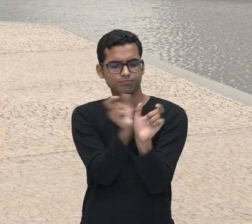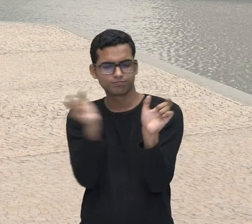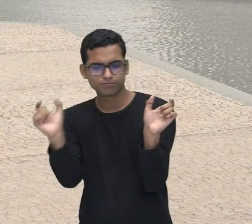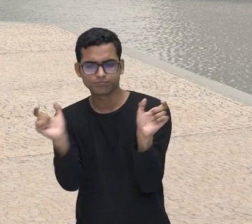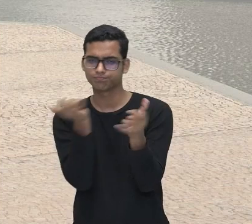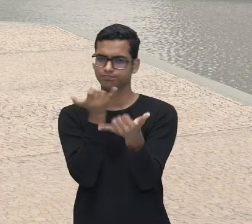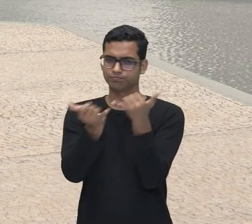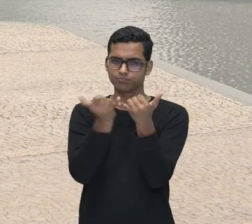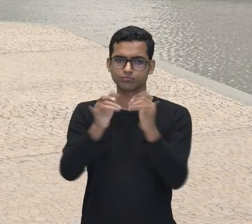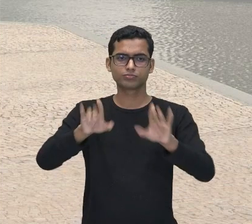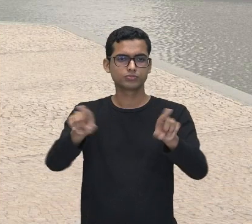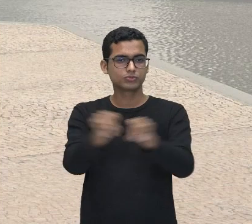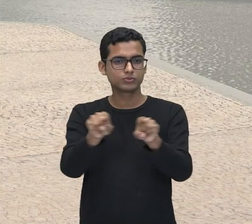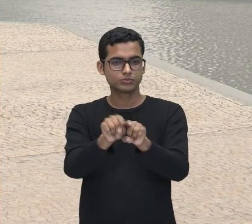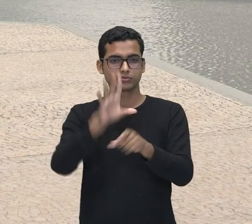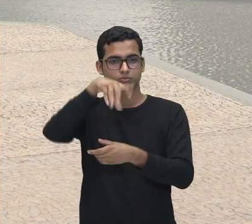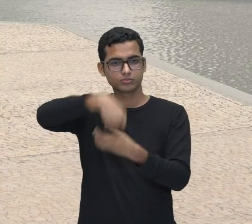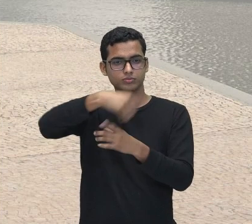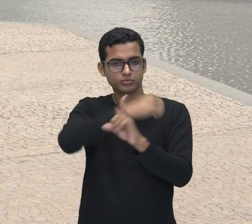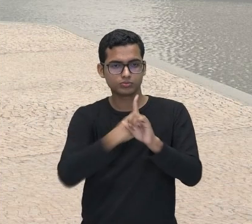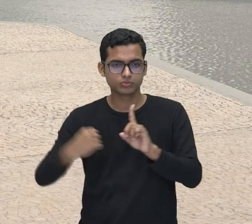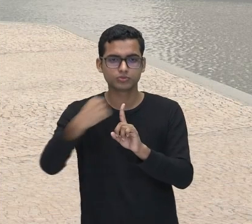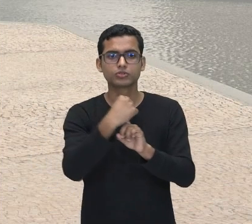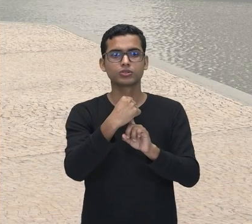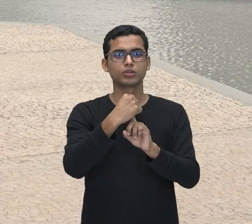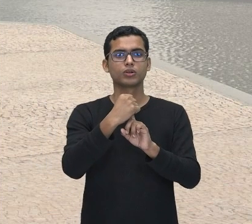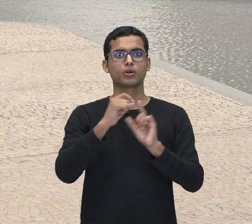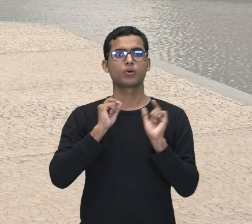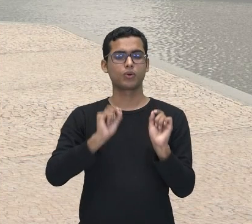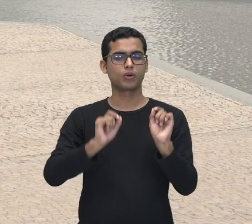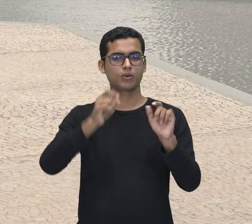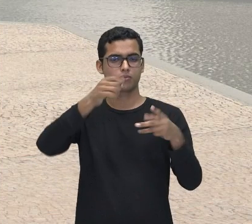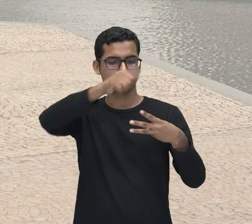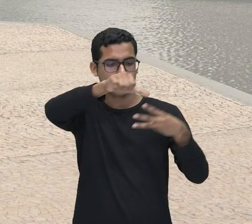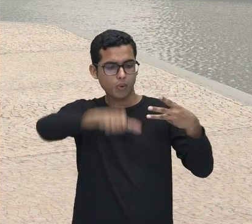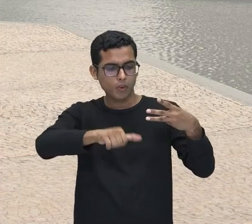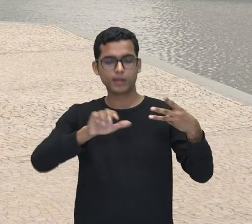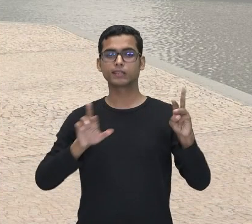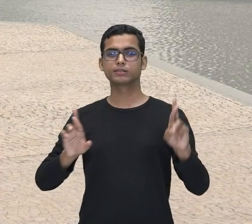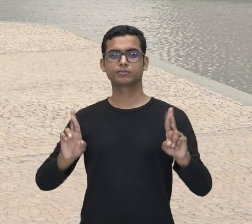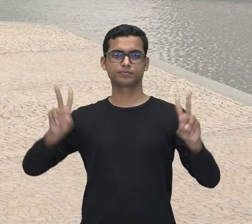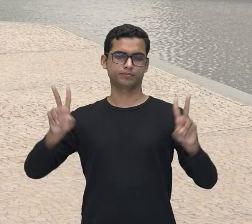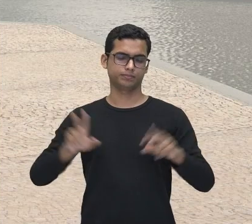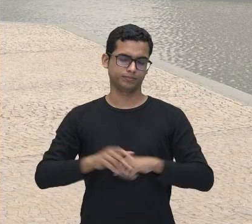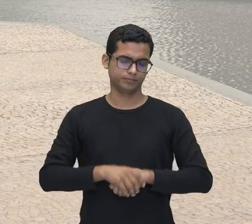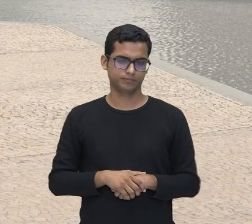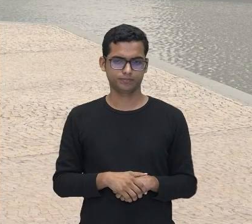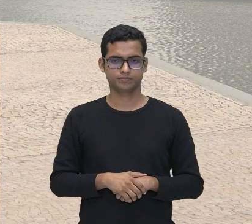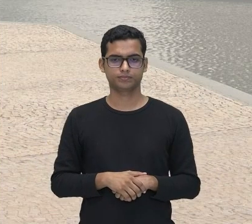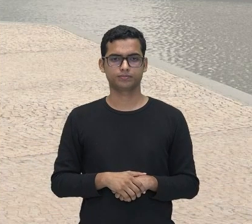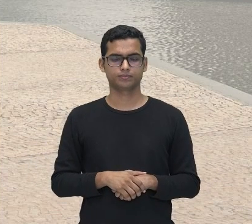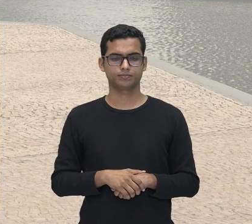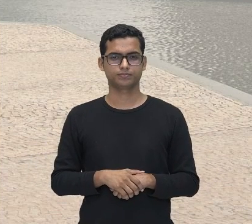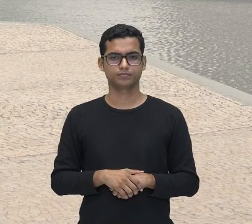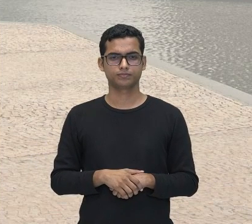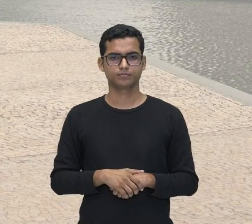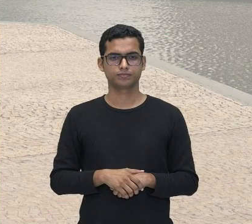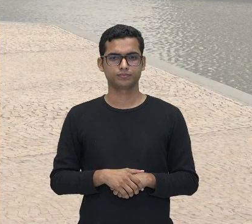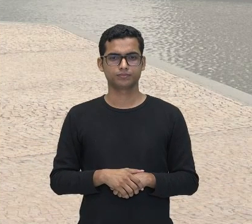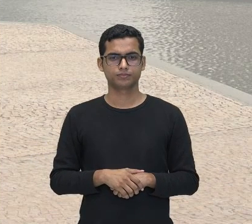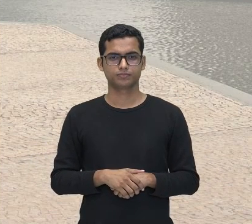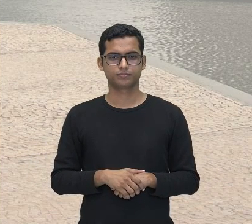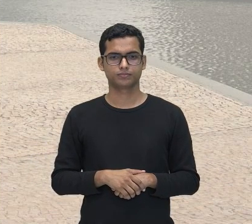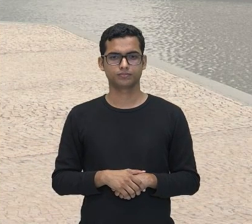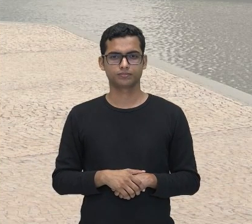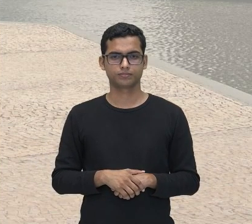todavia, sociologicamente, são analisados como elementos distintos. Não